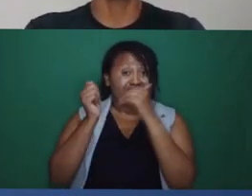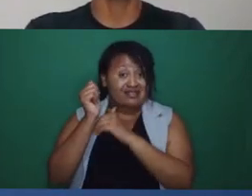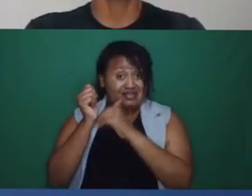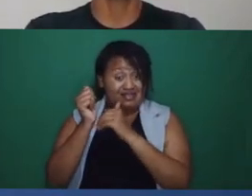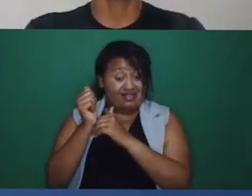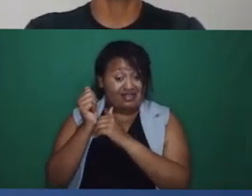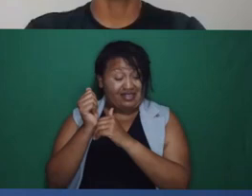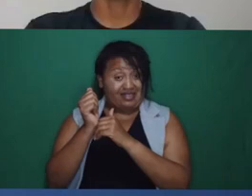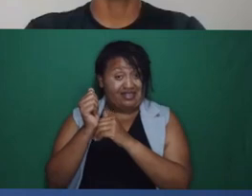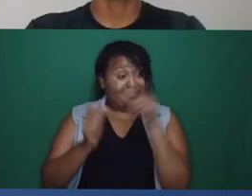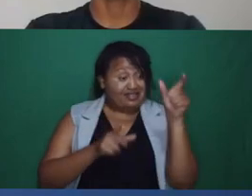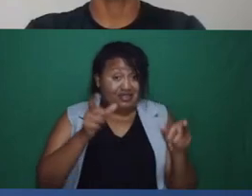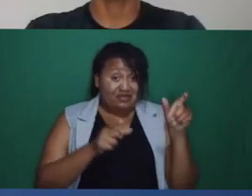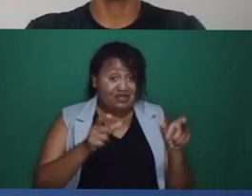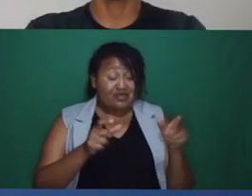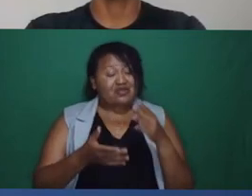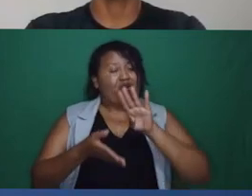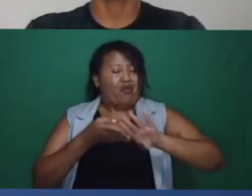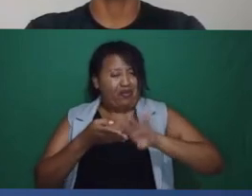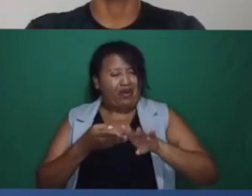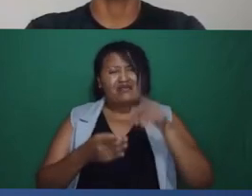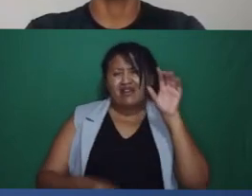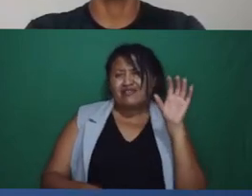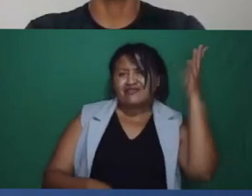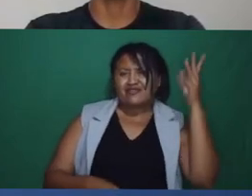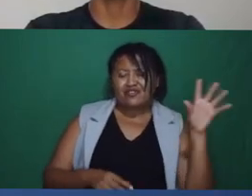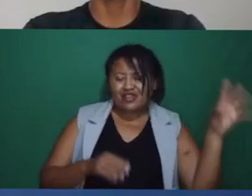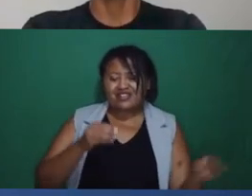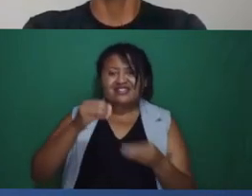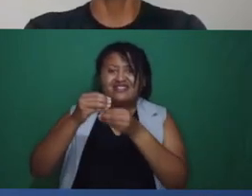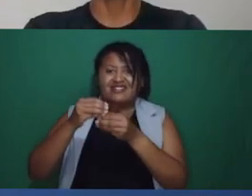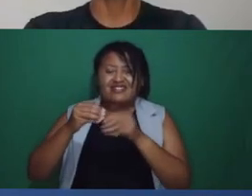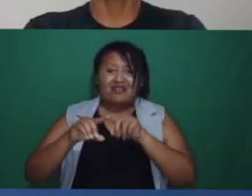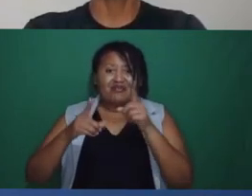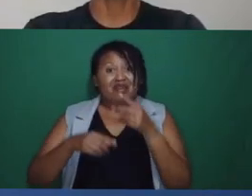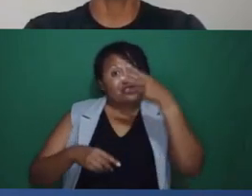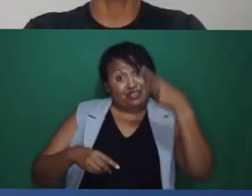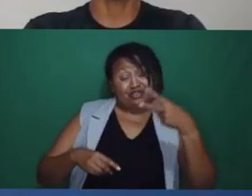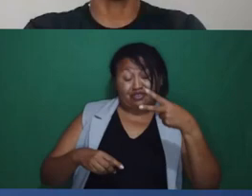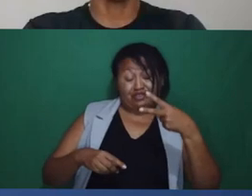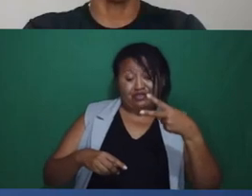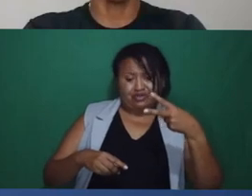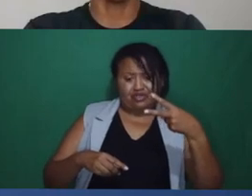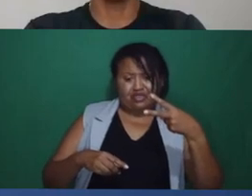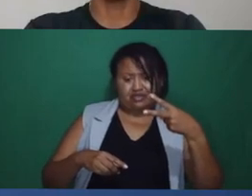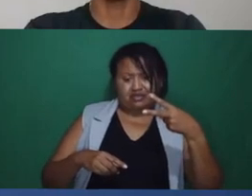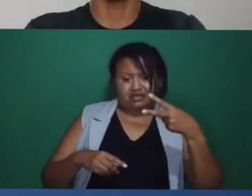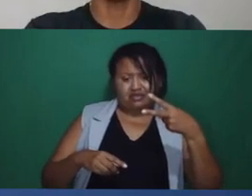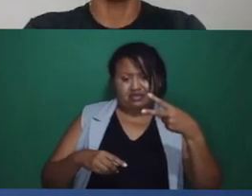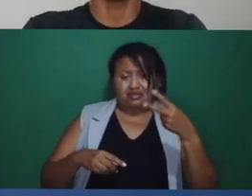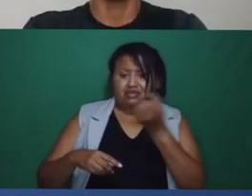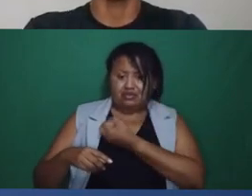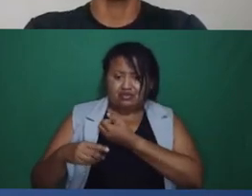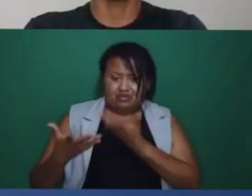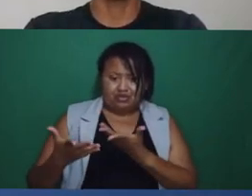um banco resolveu acrescentar mais dois caracteres as senhas dos usuários que já continham quatro algarismos distintos